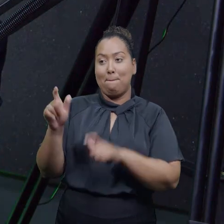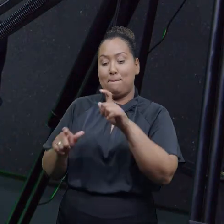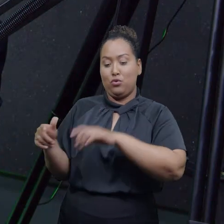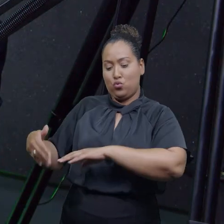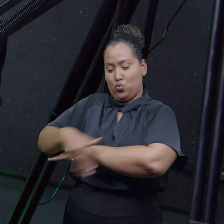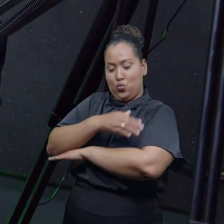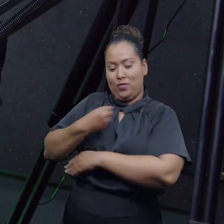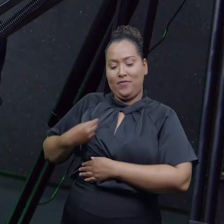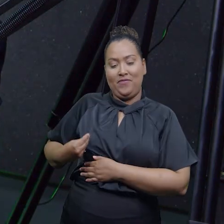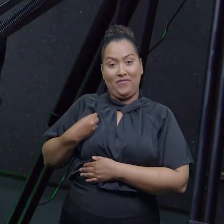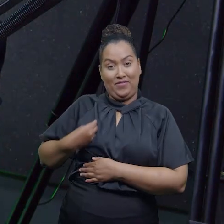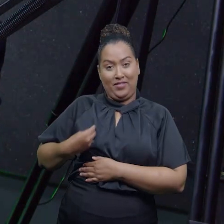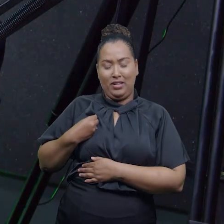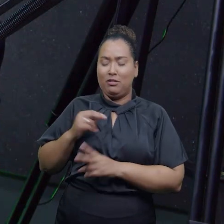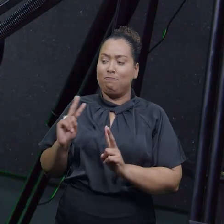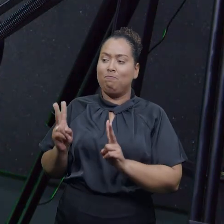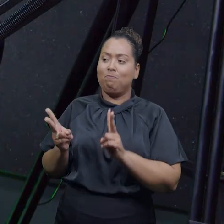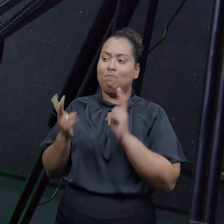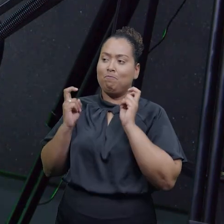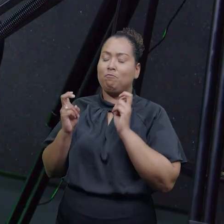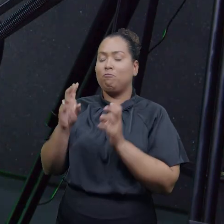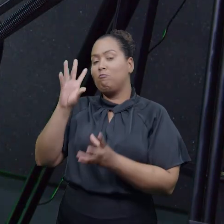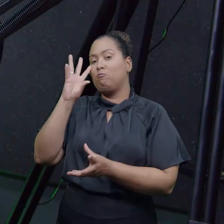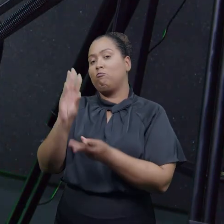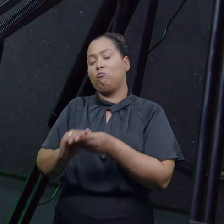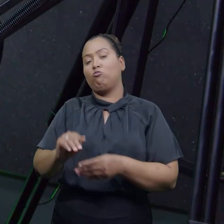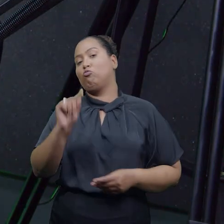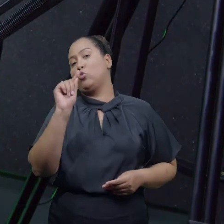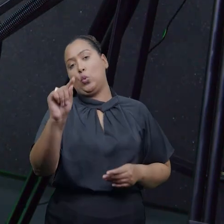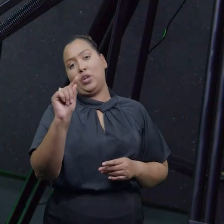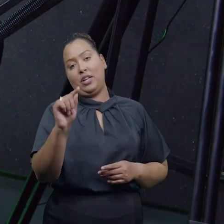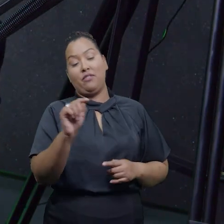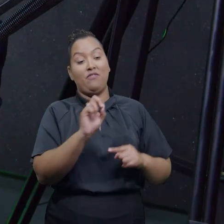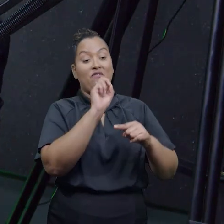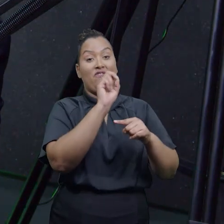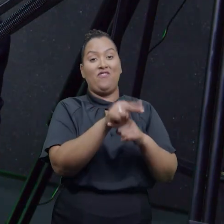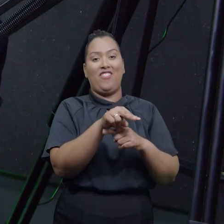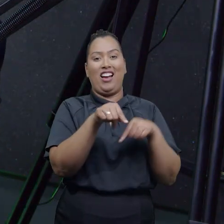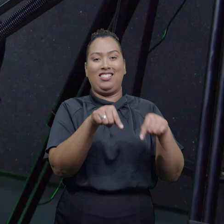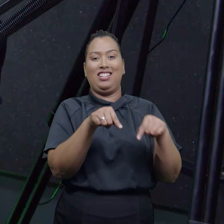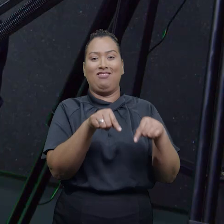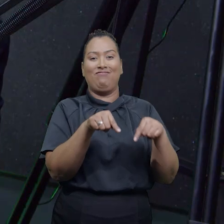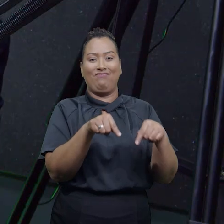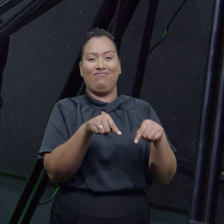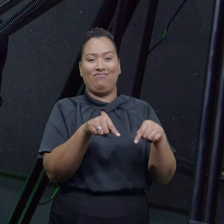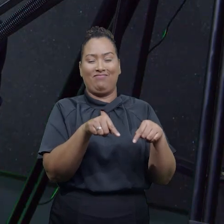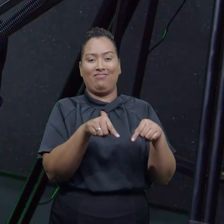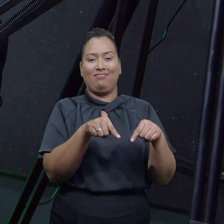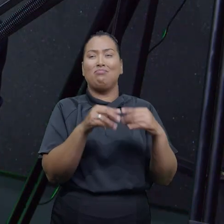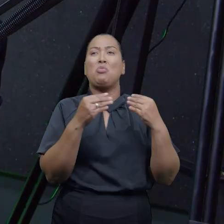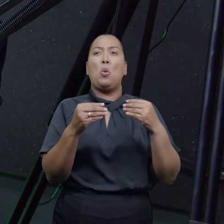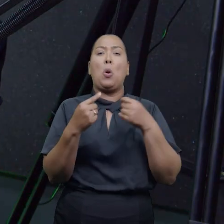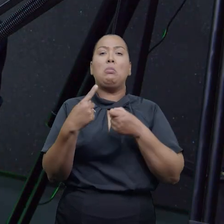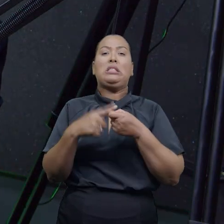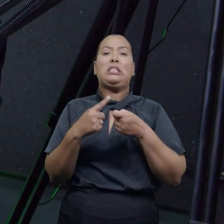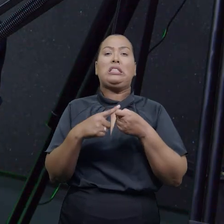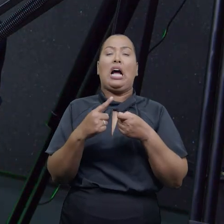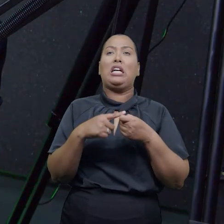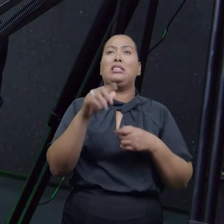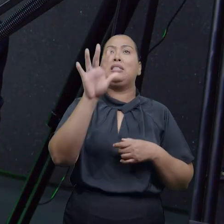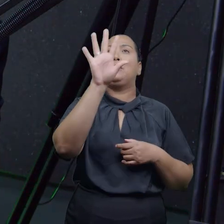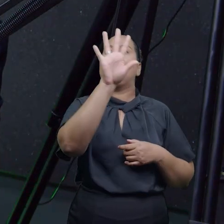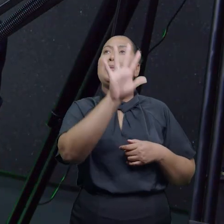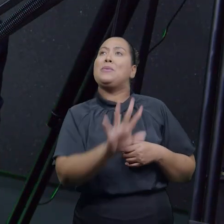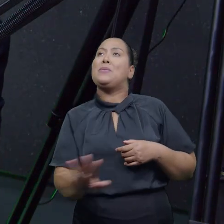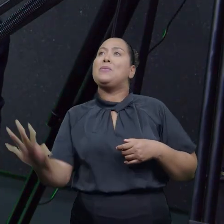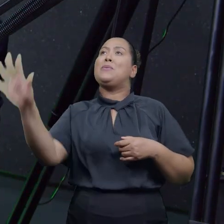com a população em situação de rua. A questão da distribuição dessas vagas no espaço geográfico da